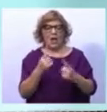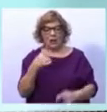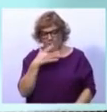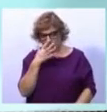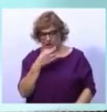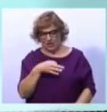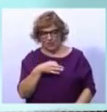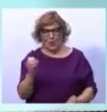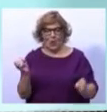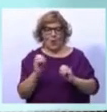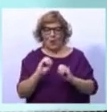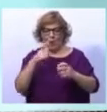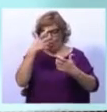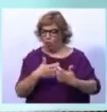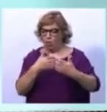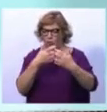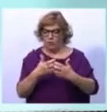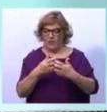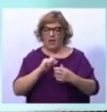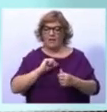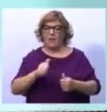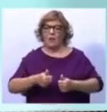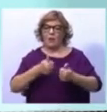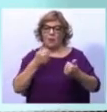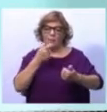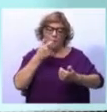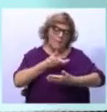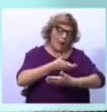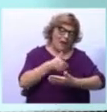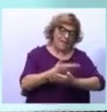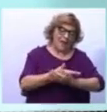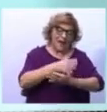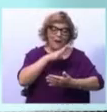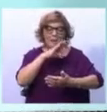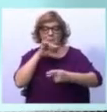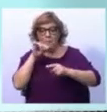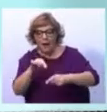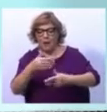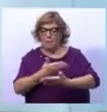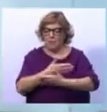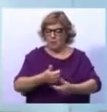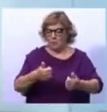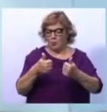convicção. Já não existem dúvidas nenhumas sobre os benefícios do aleitamento materno, tanto para a mãe como para o bebê?